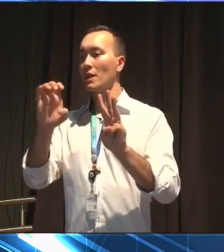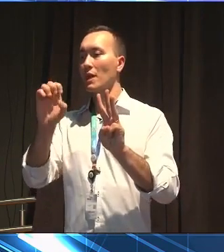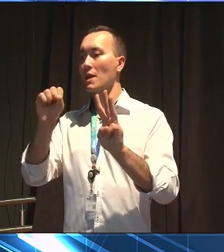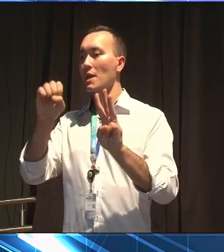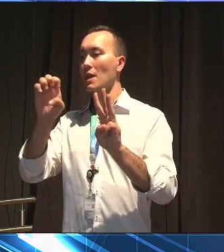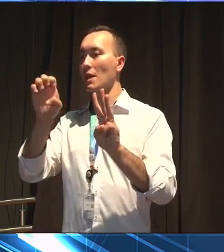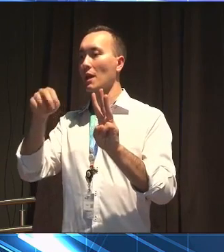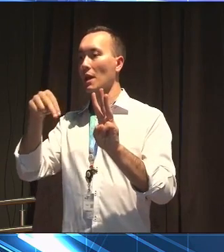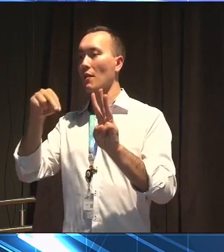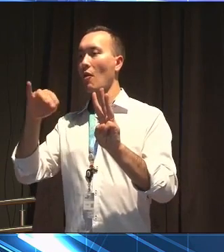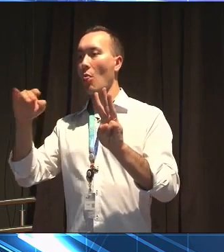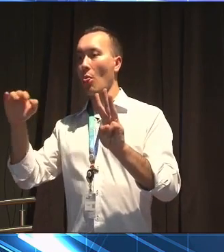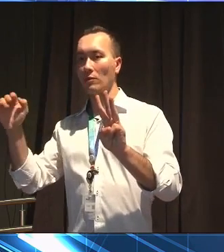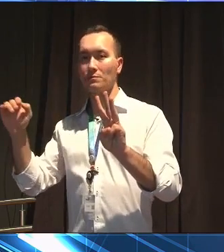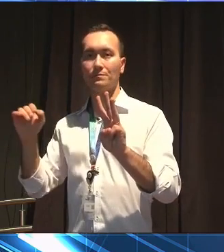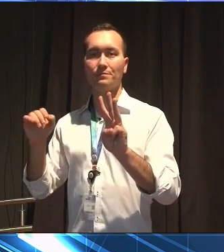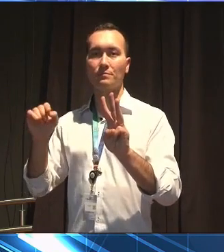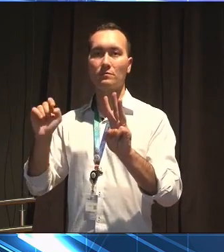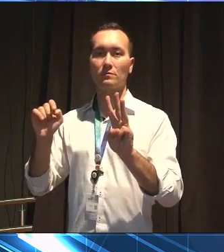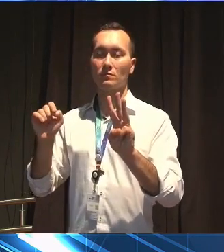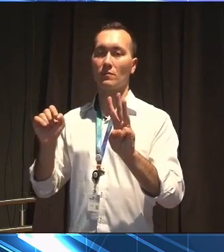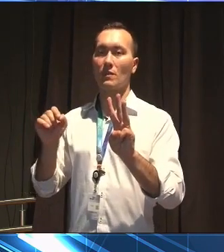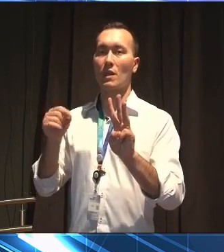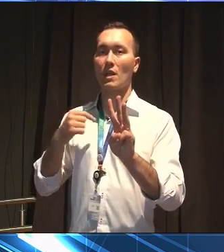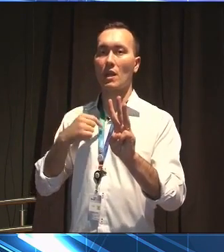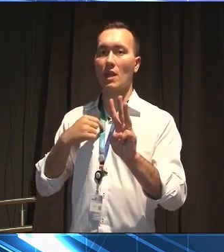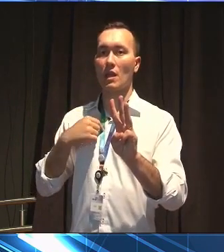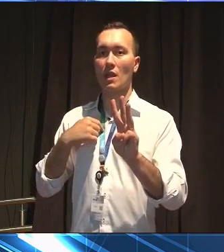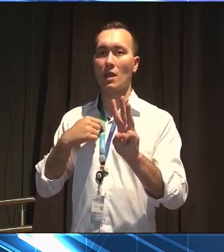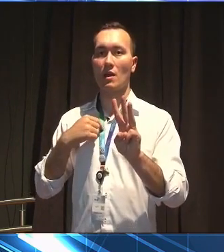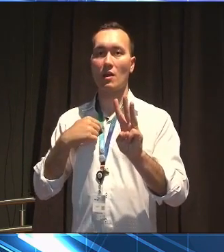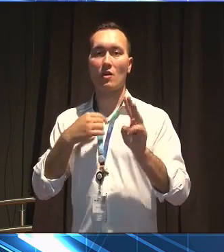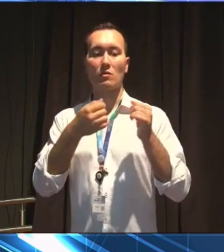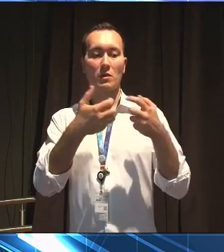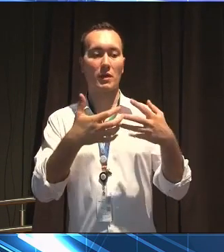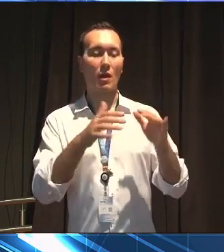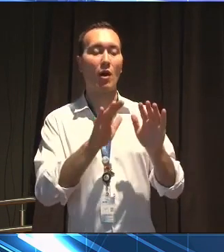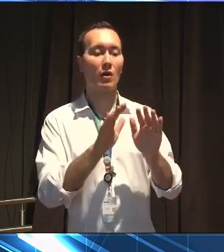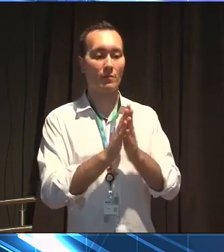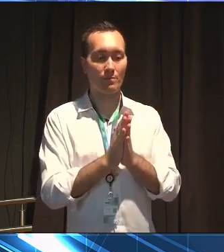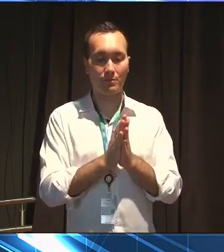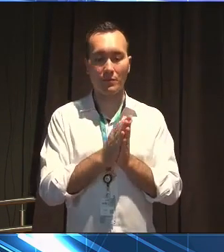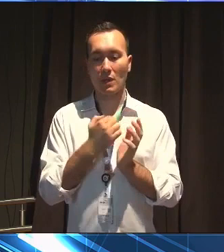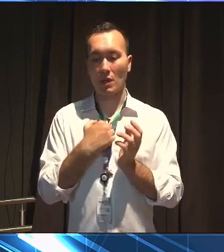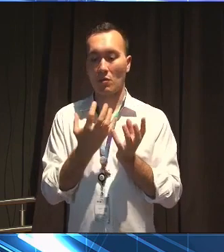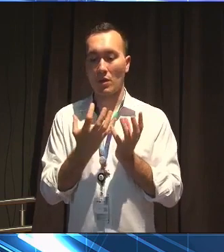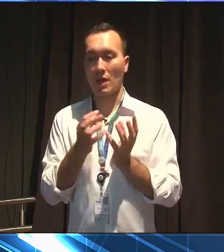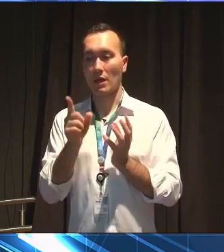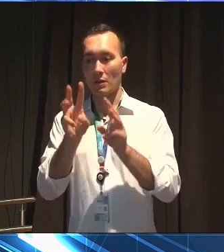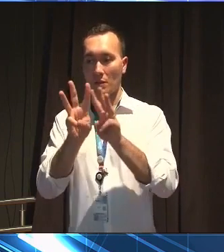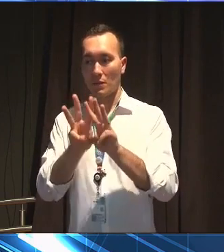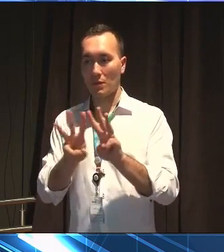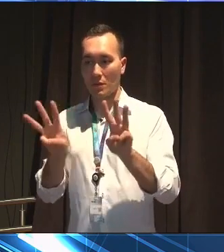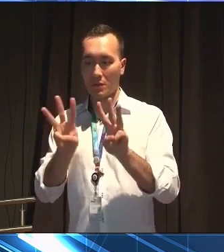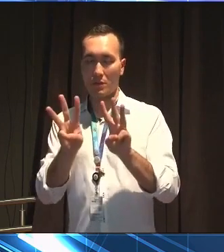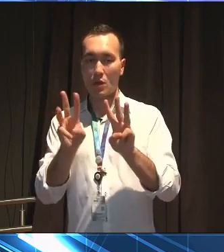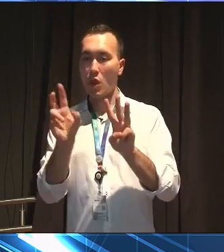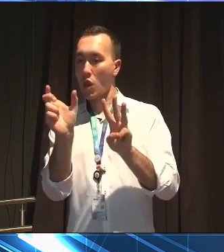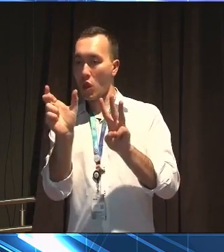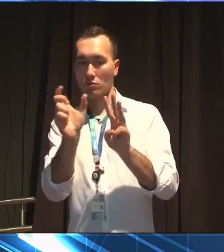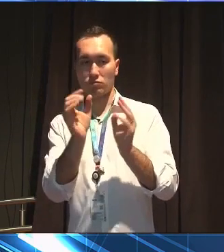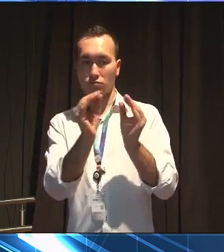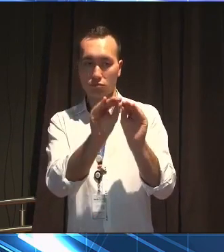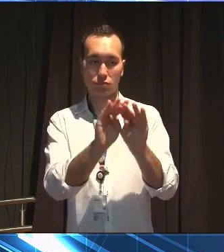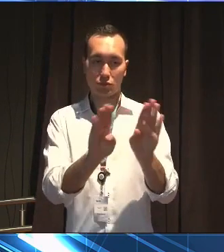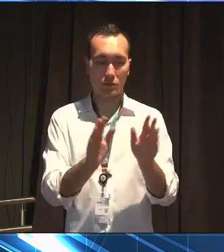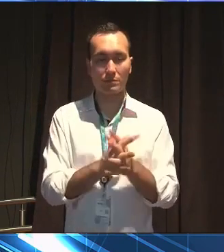www.desenvolvedor.io, então o browser, eu falo para o browser, olha, esse cookie aqui eu quero só mandar para o domínio www. Mas eu também posso controlar ele para